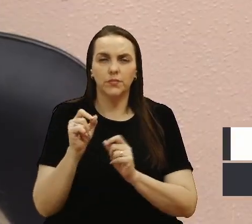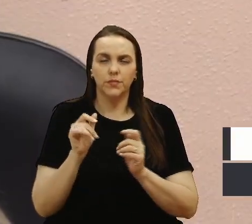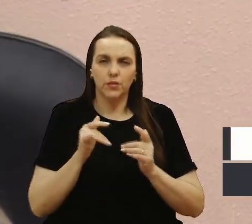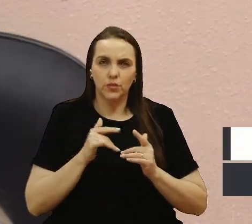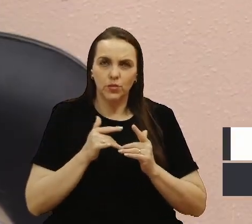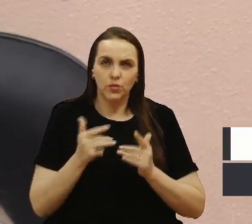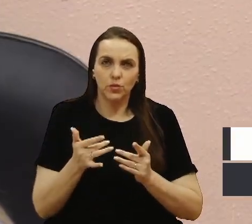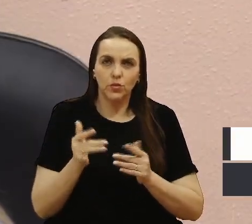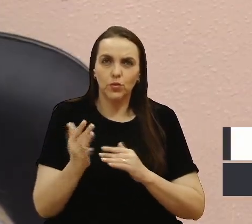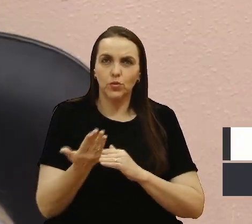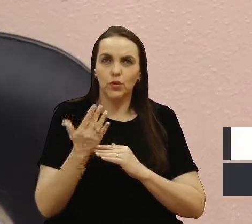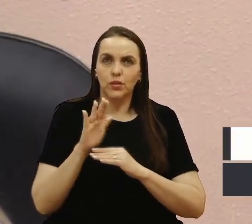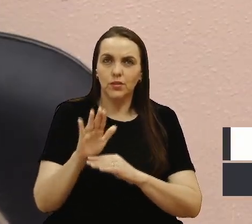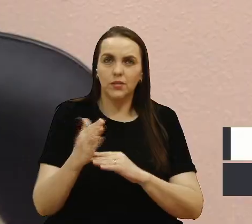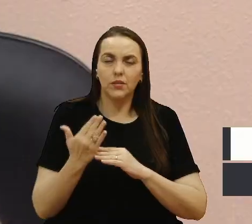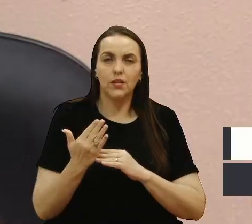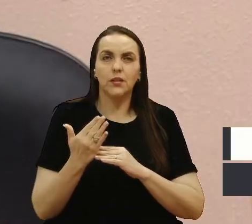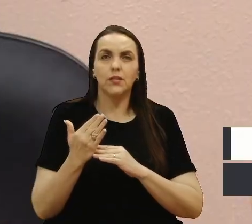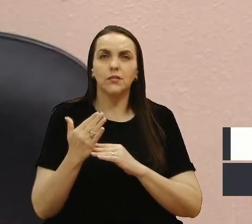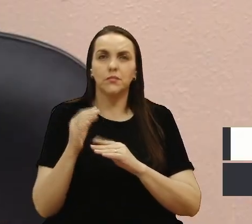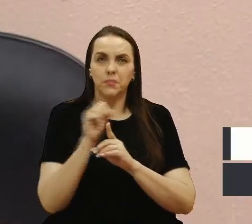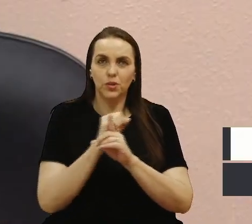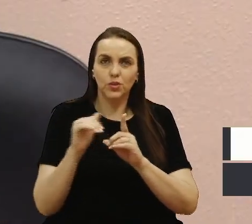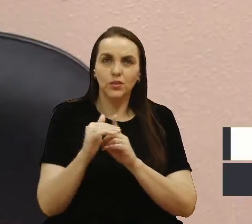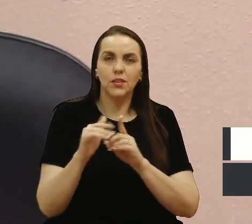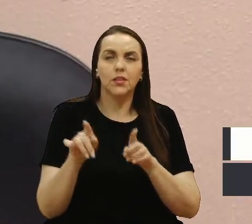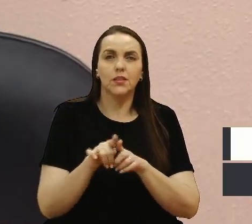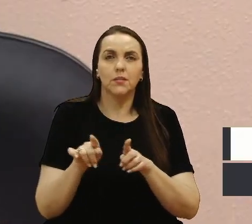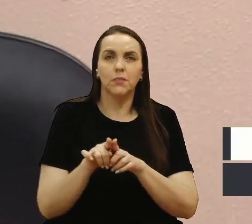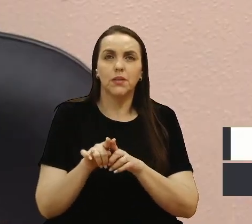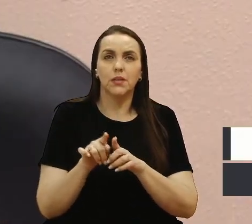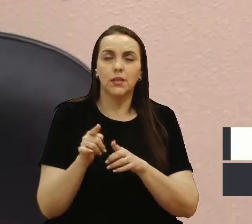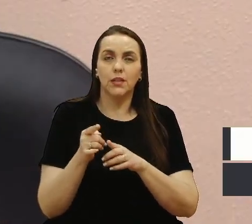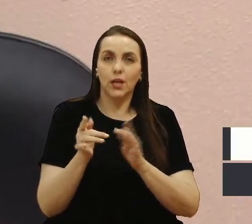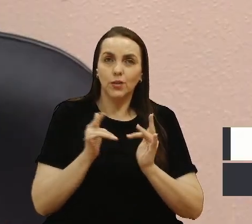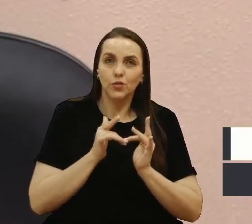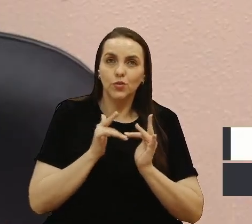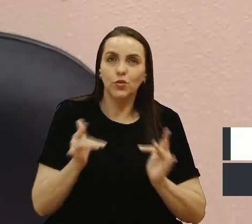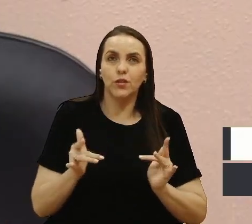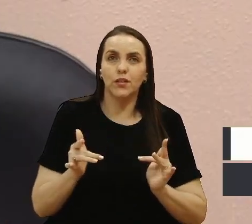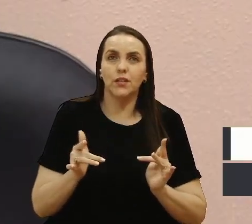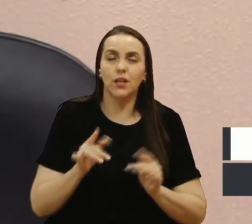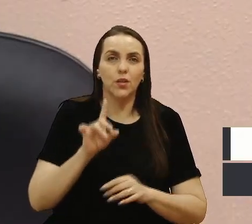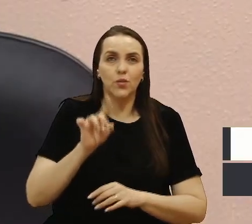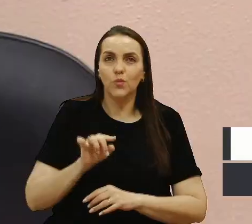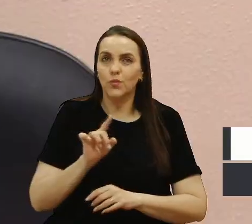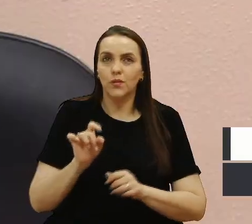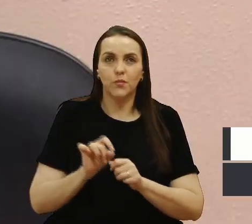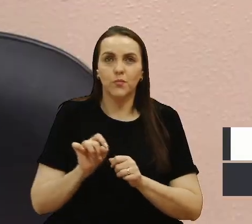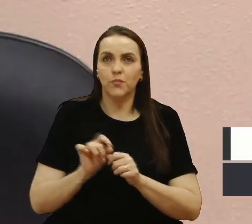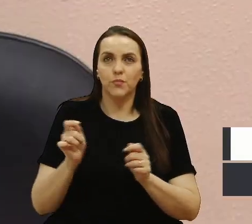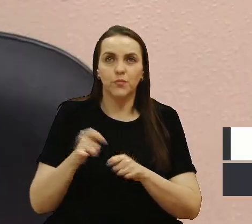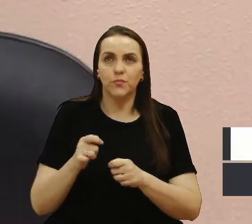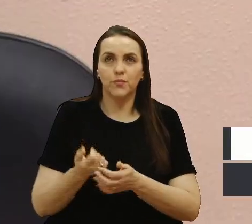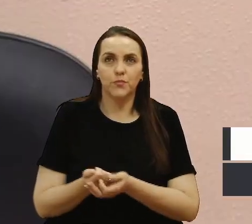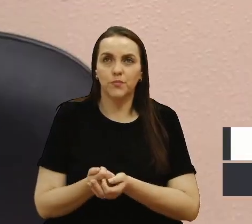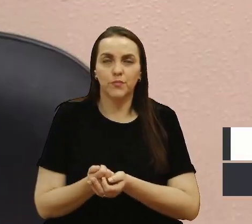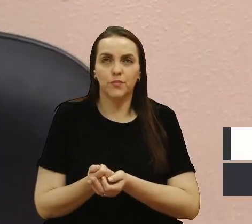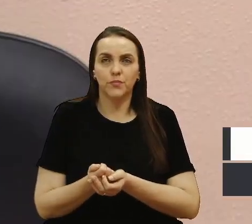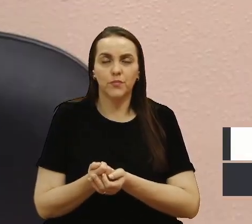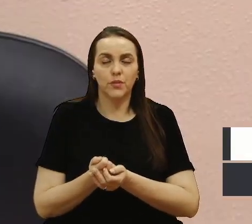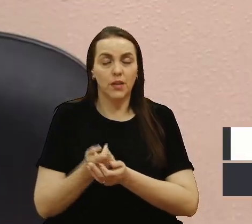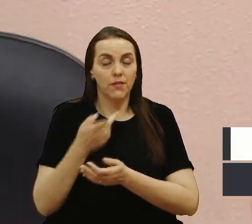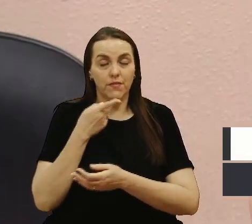as ações da sociedade civil, mas a solidariedade jamais pode fazer com que o Estado não cumpra o seu